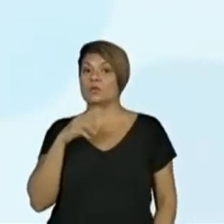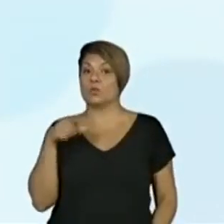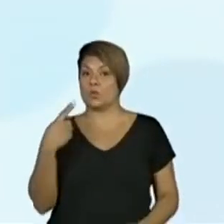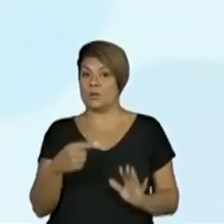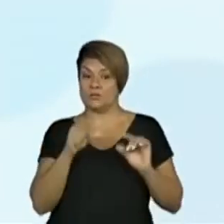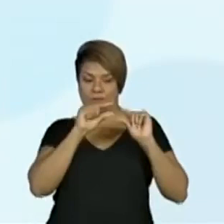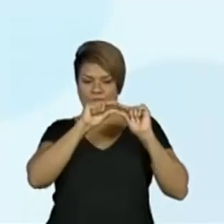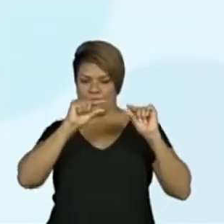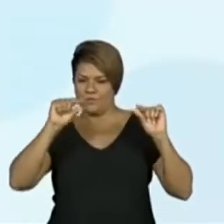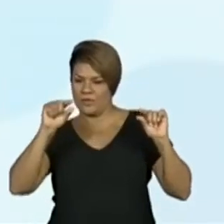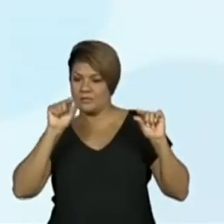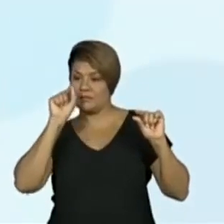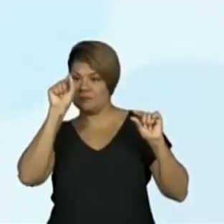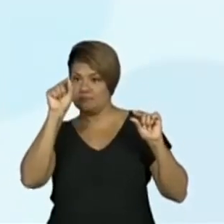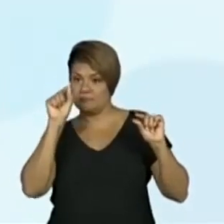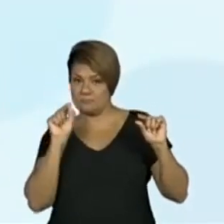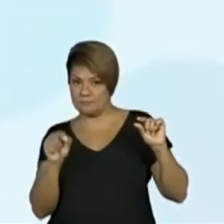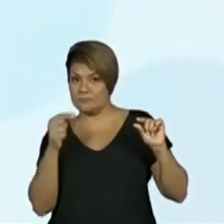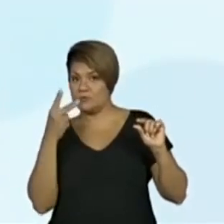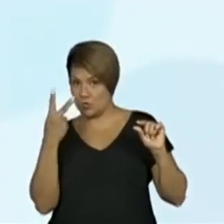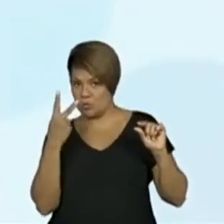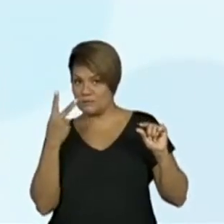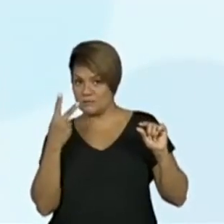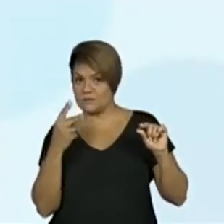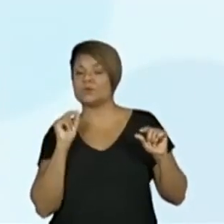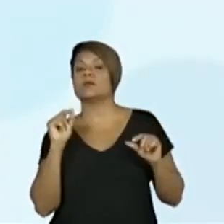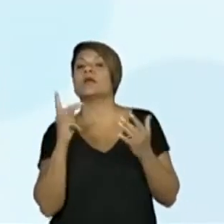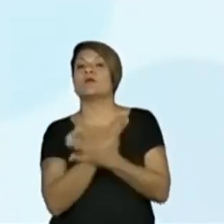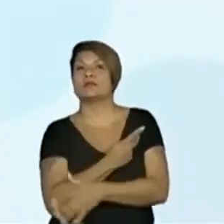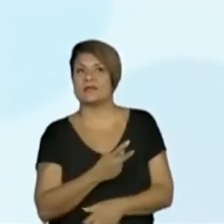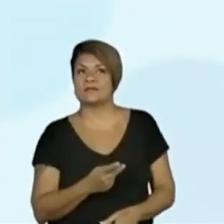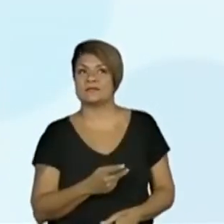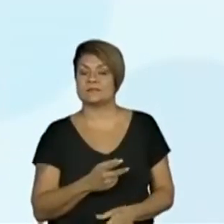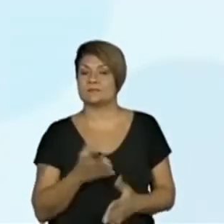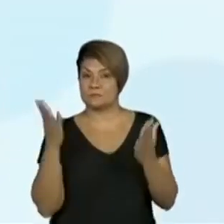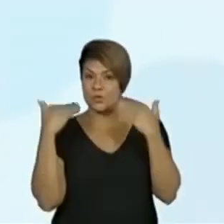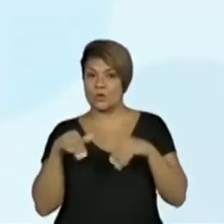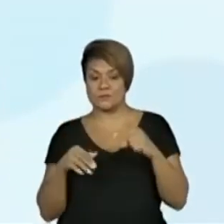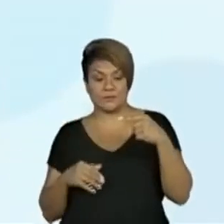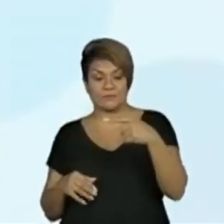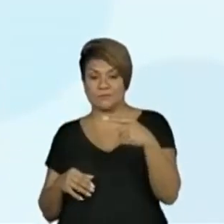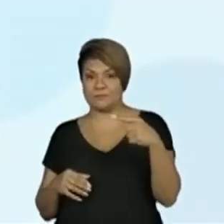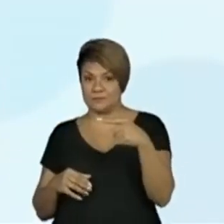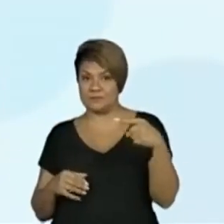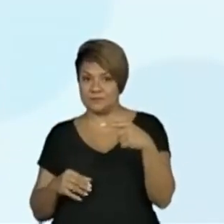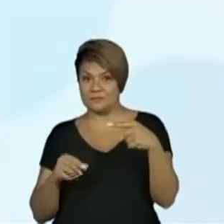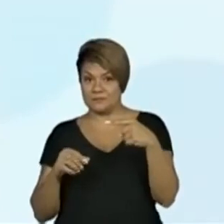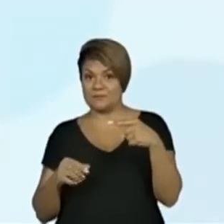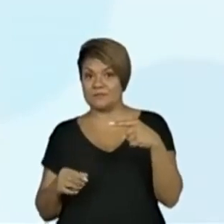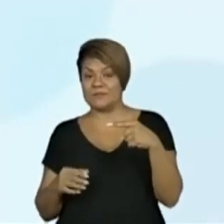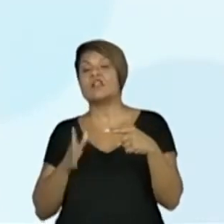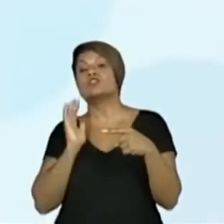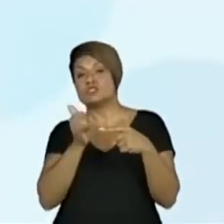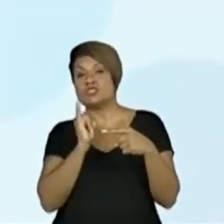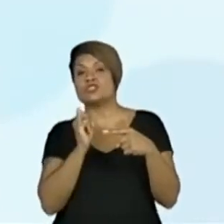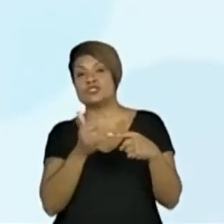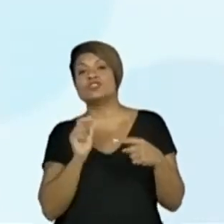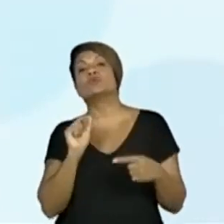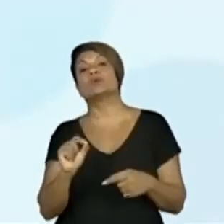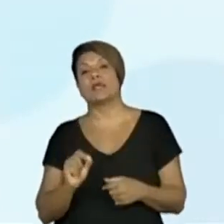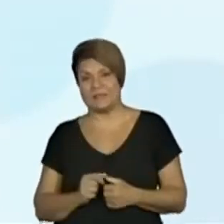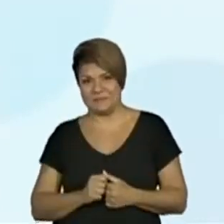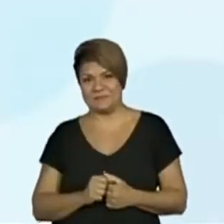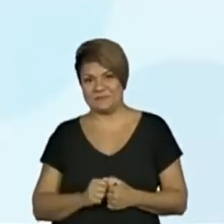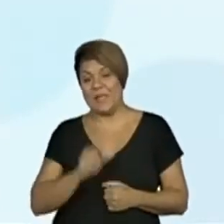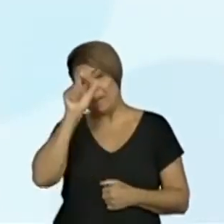no final das frases dois pontos, e olha só o que vai acontecer com a próxima. Opa, a professora já antecipou. Eu já começo a ter o quê?